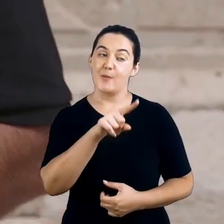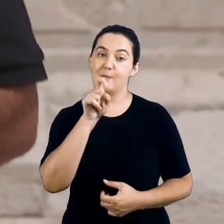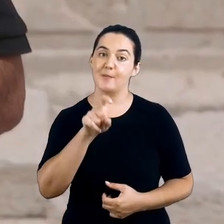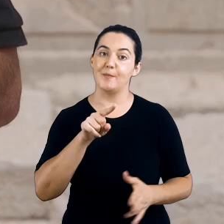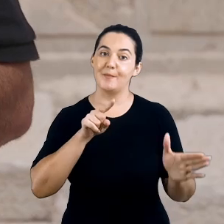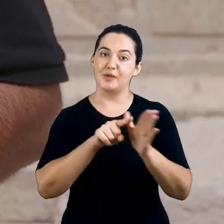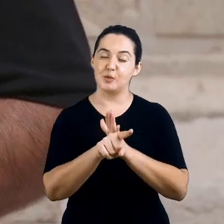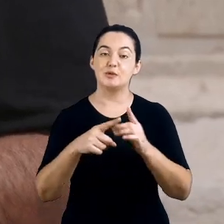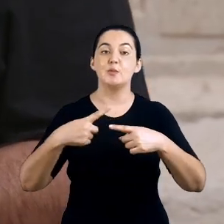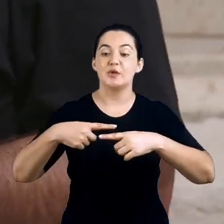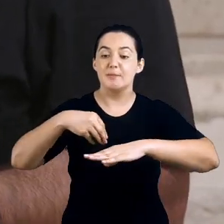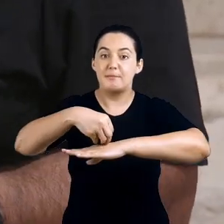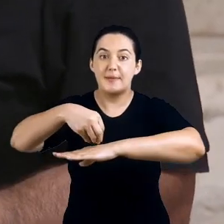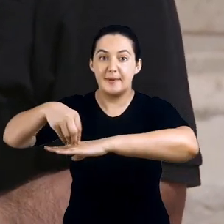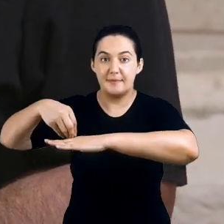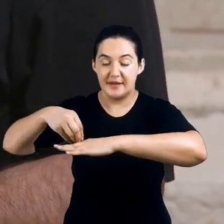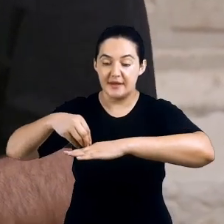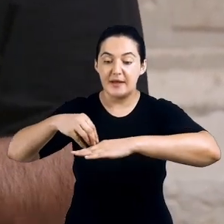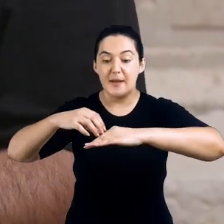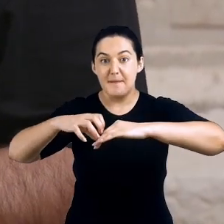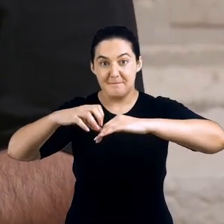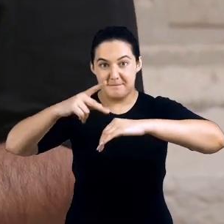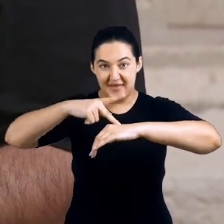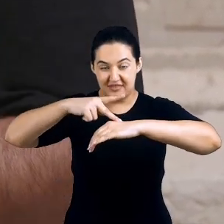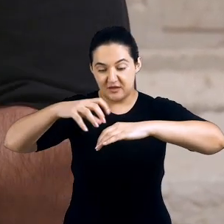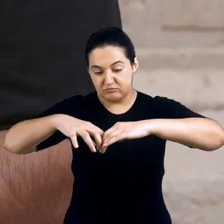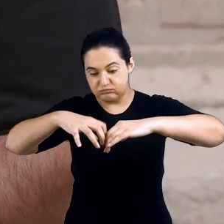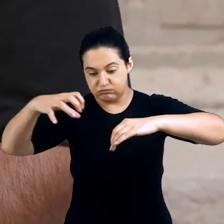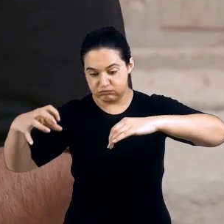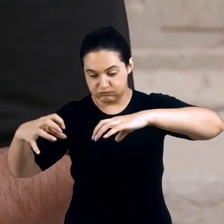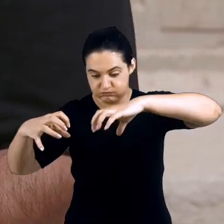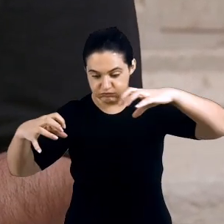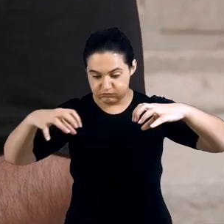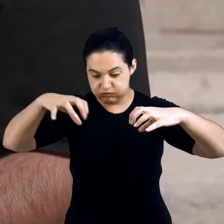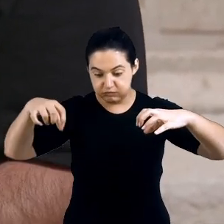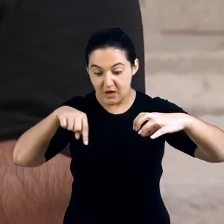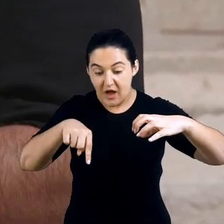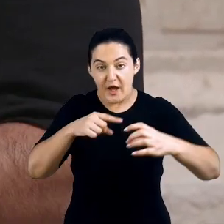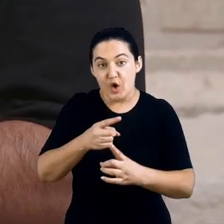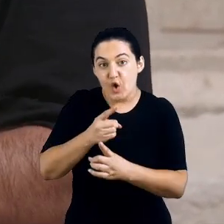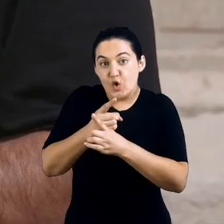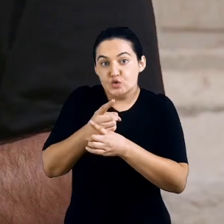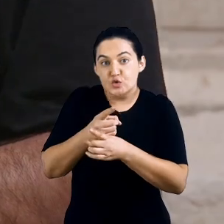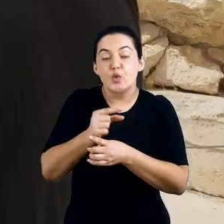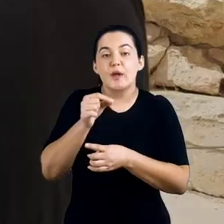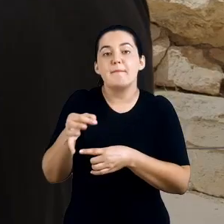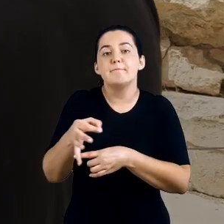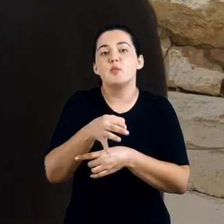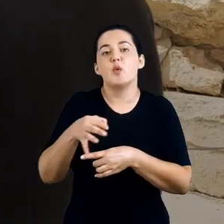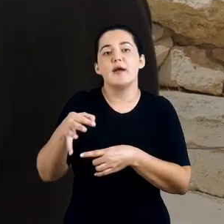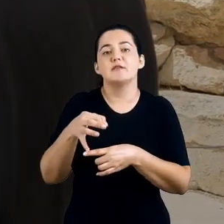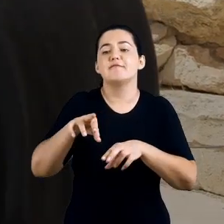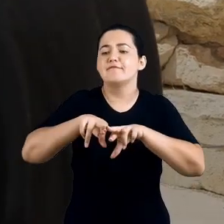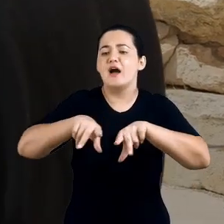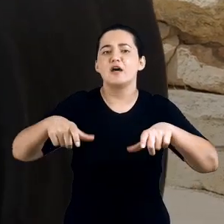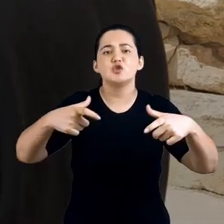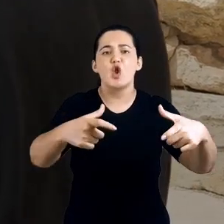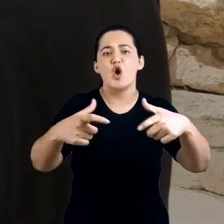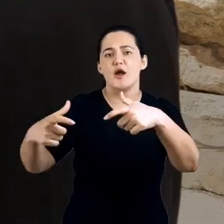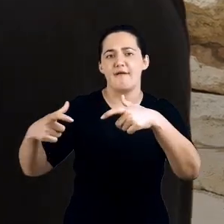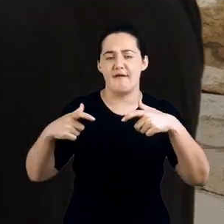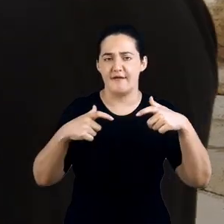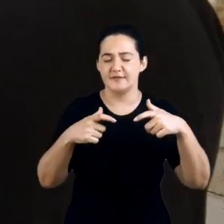questão porque escavadores encontraram, debaixo das pedras de pavimentação que temos aqui, eles encontraram moedas em vários